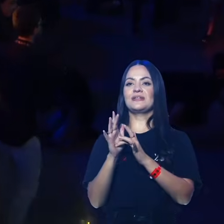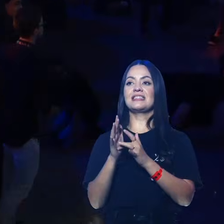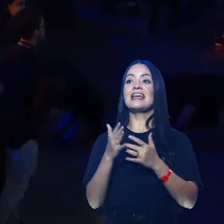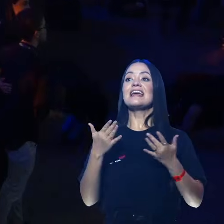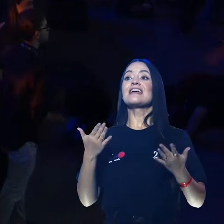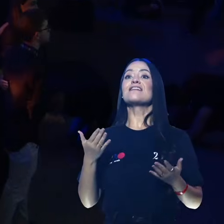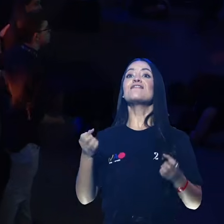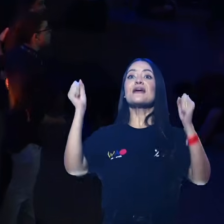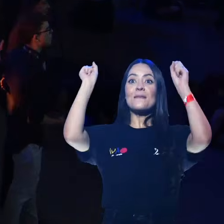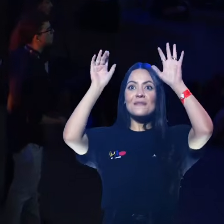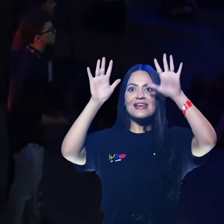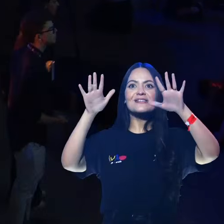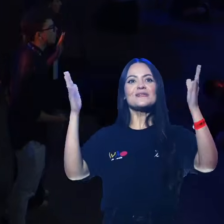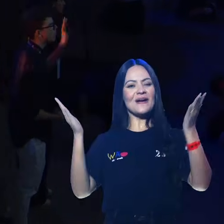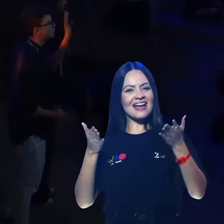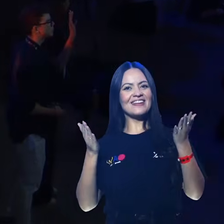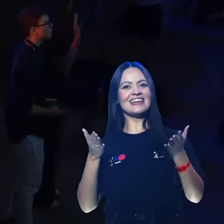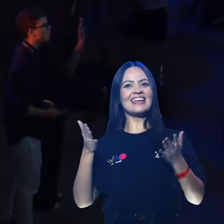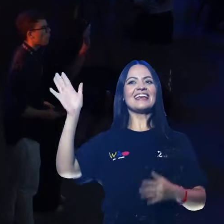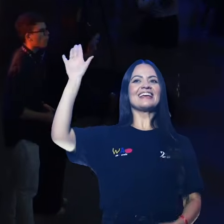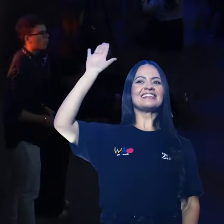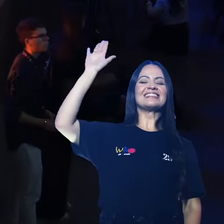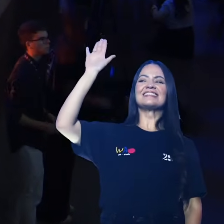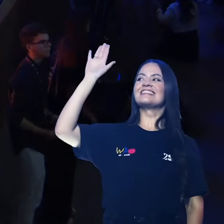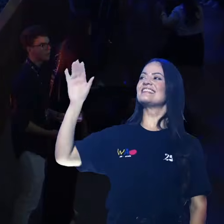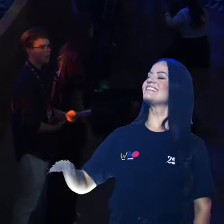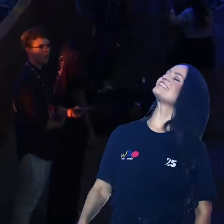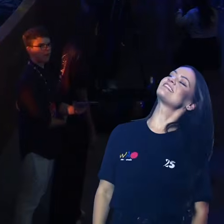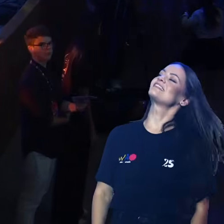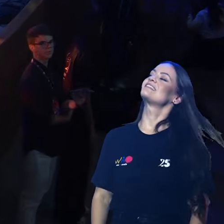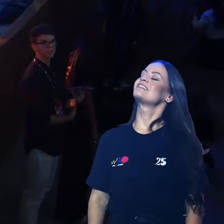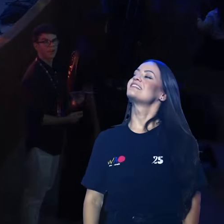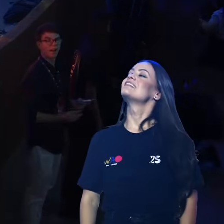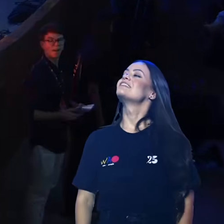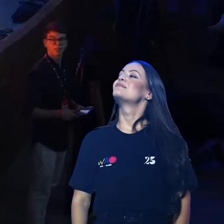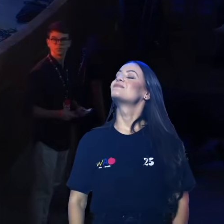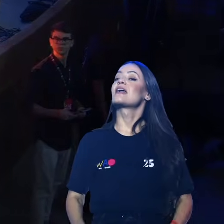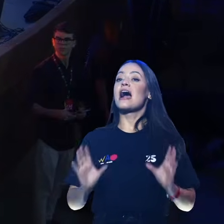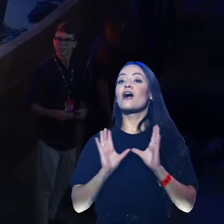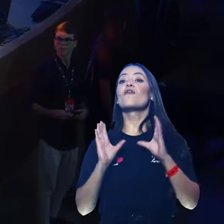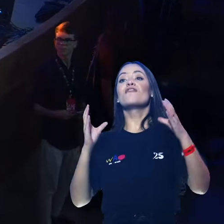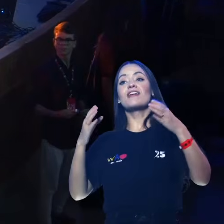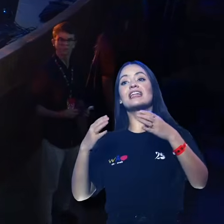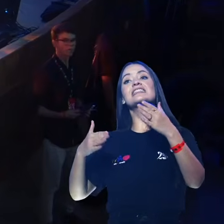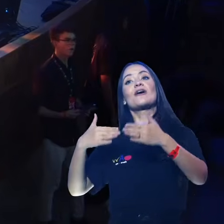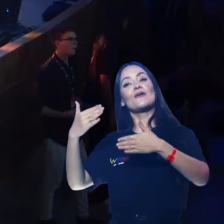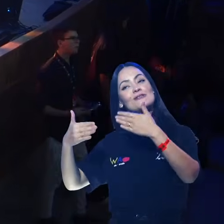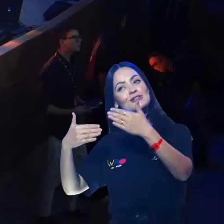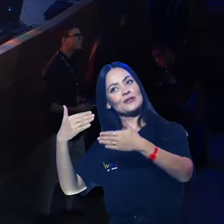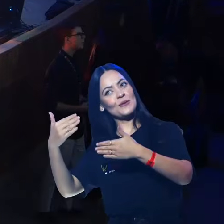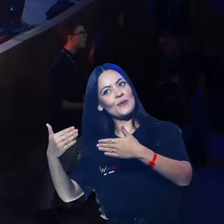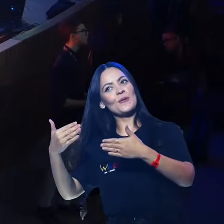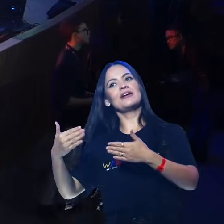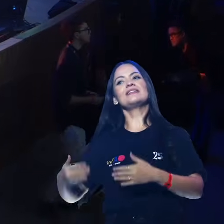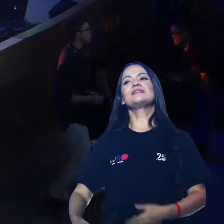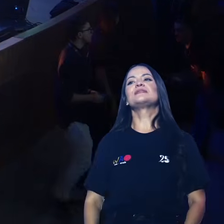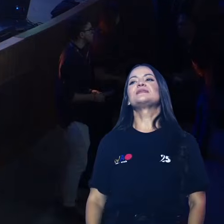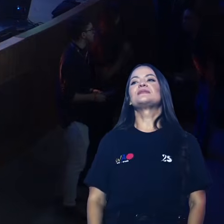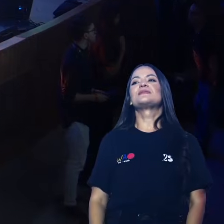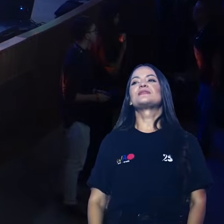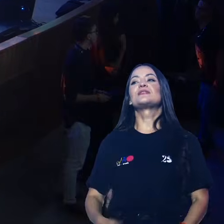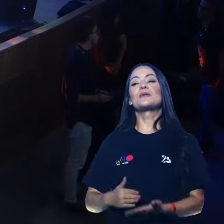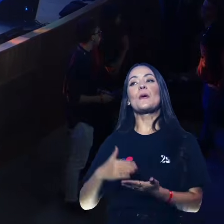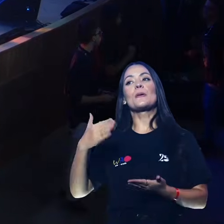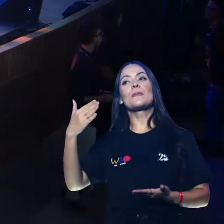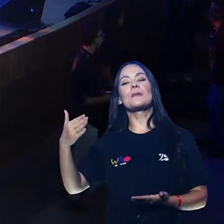abençoado hoje aqui? Que bênção. Não acabou a conferência. Nos próximos dias tem mais. Luiz, vem cá para você explicar